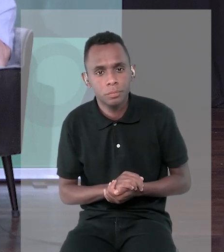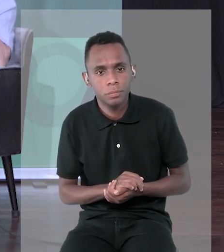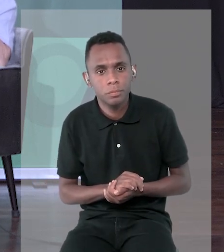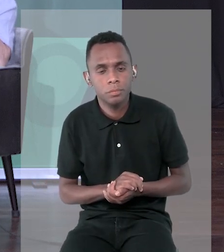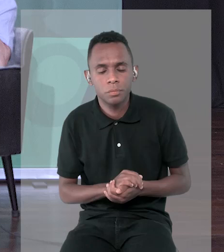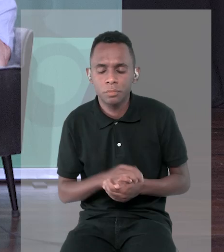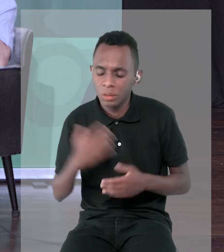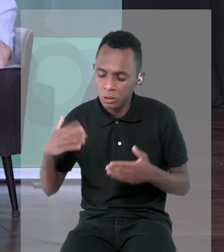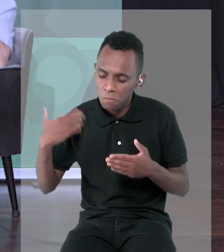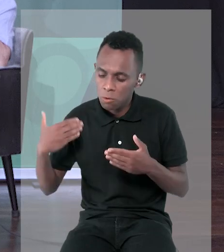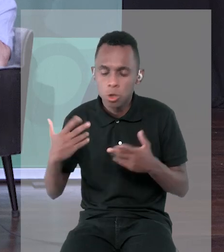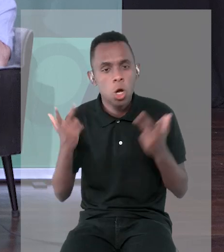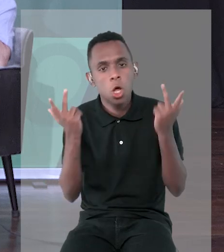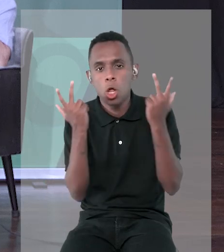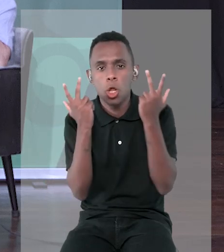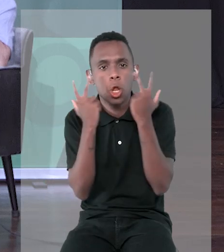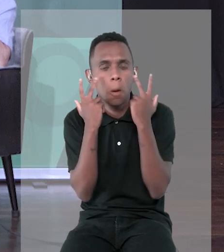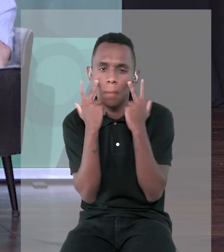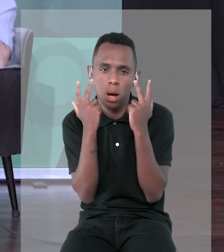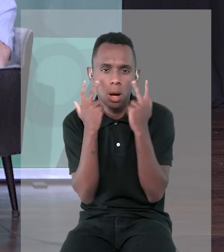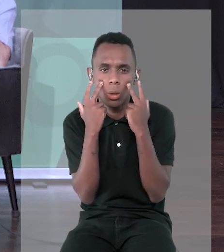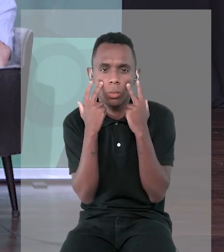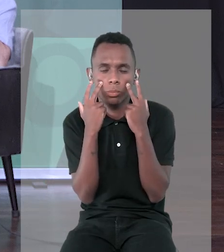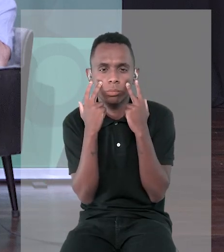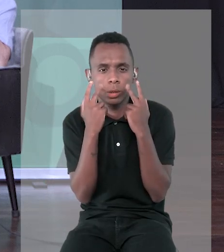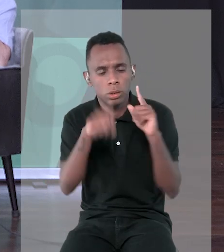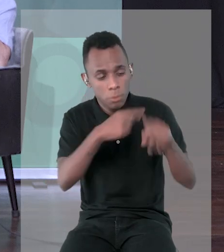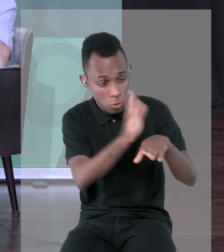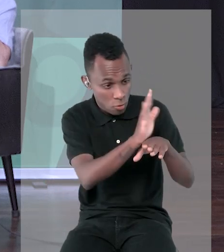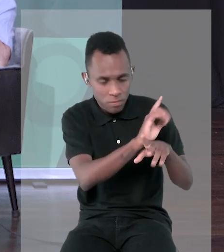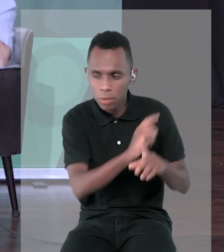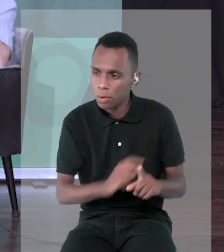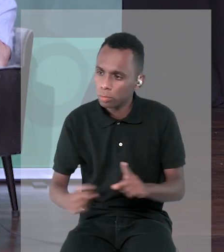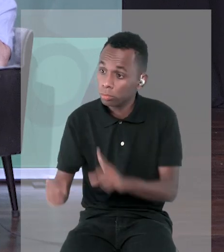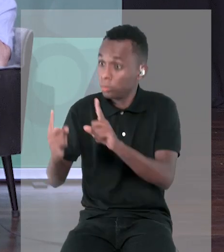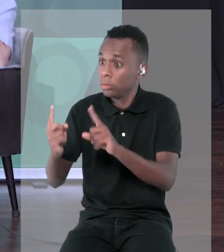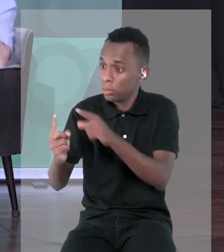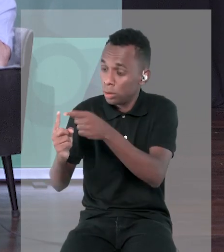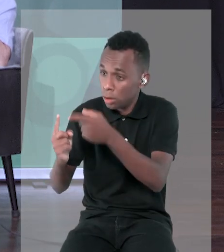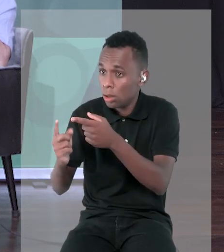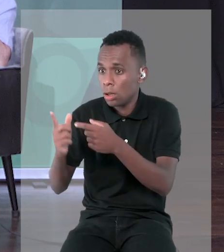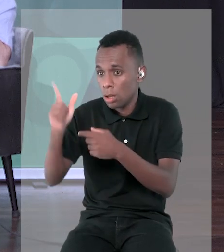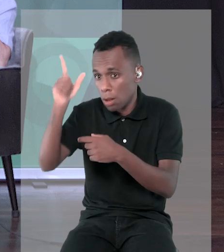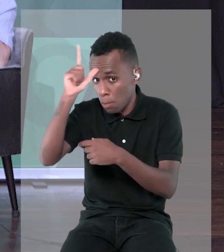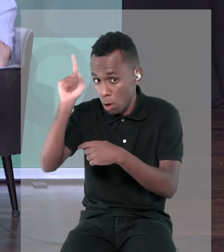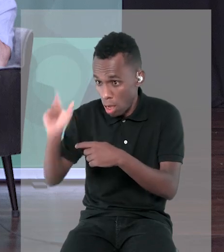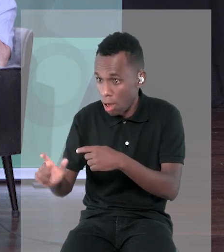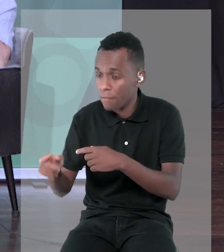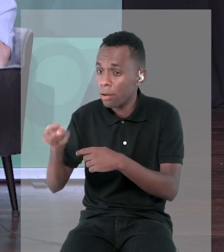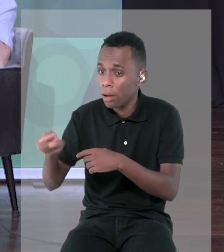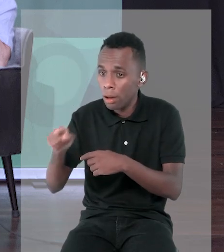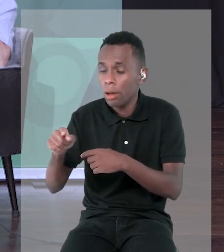esse processo foi natural. Depois do Sal da Terra, eu me apaixonei por uma brasileira que morava em Berlim. Nós nos mudamos